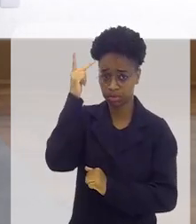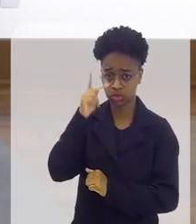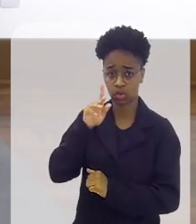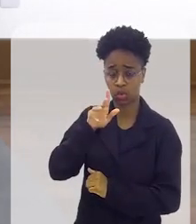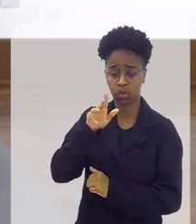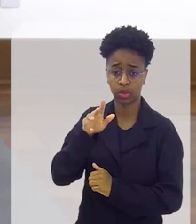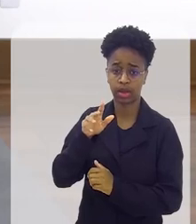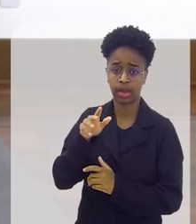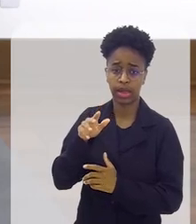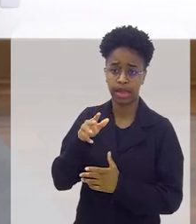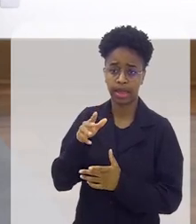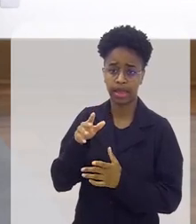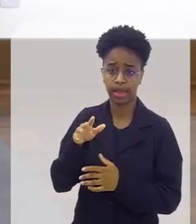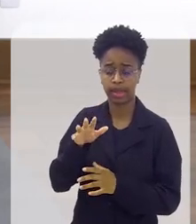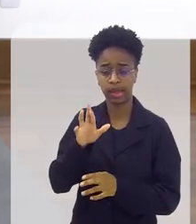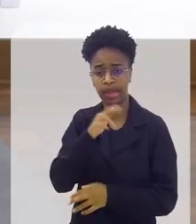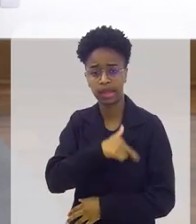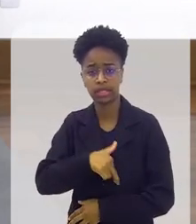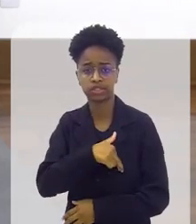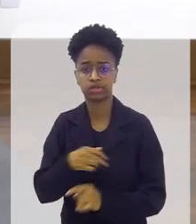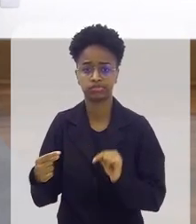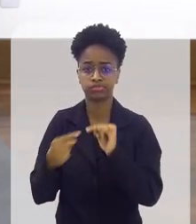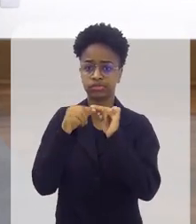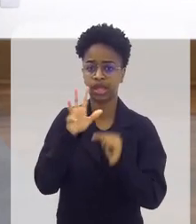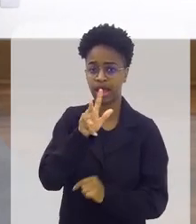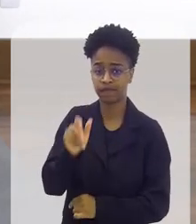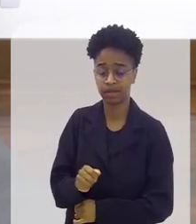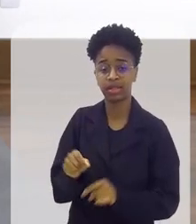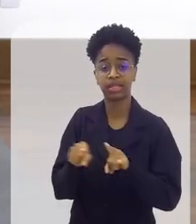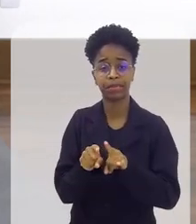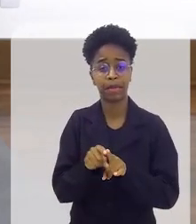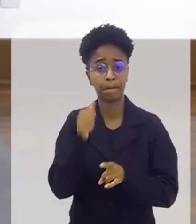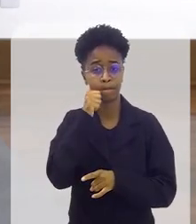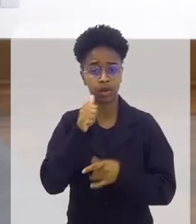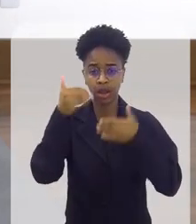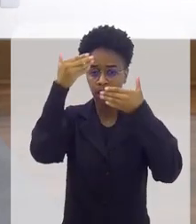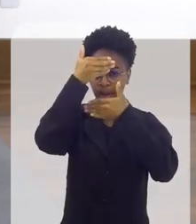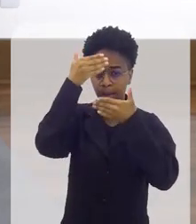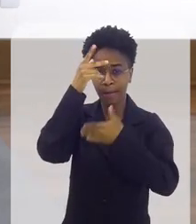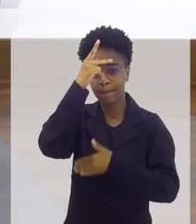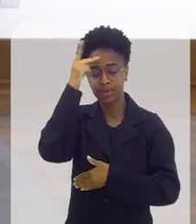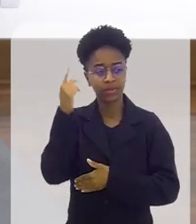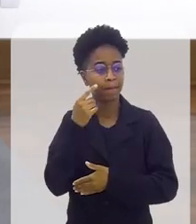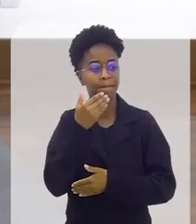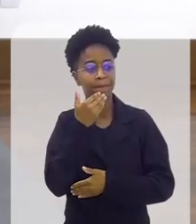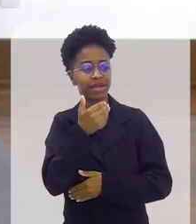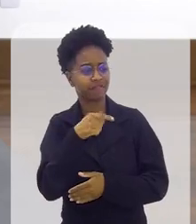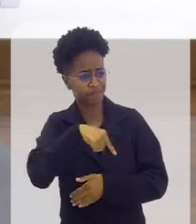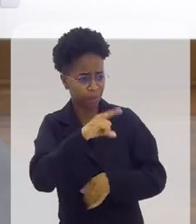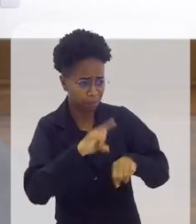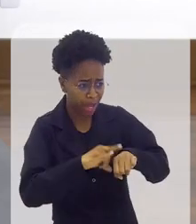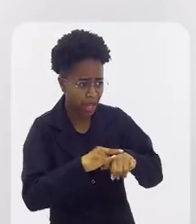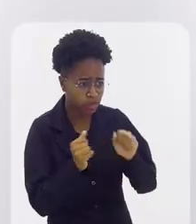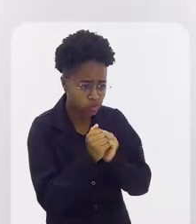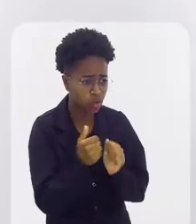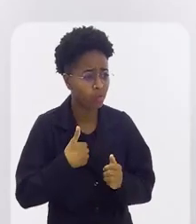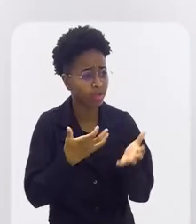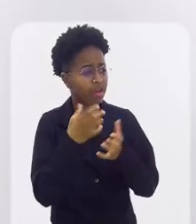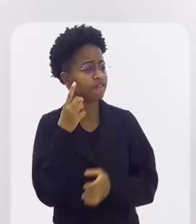as perguntas. As mulheres muçulmanas, coitadas, pedem para ir no banheiro para ver como é que se prende um